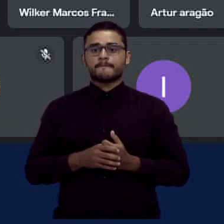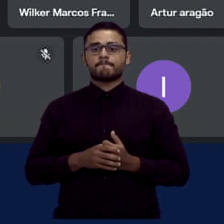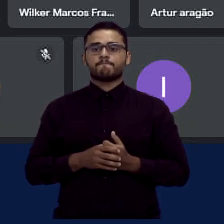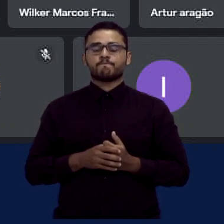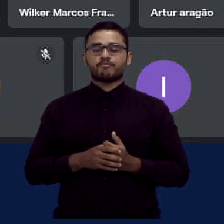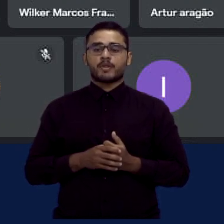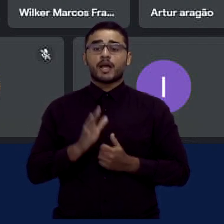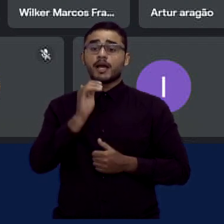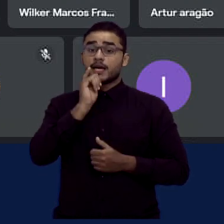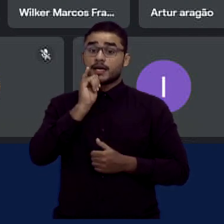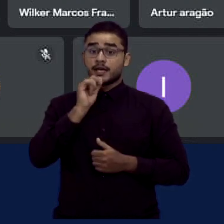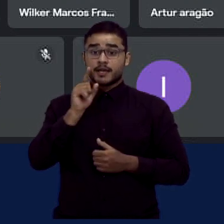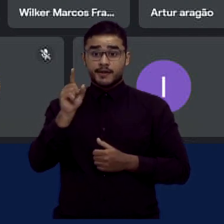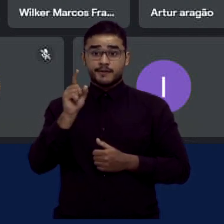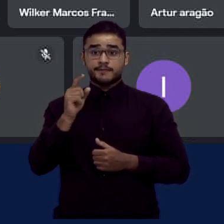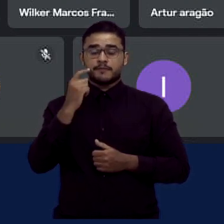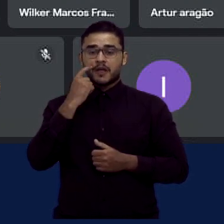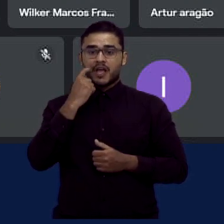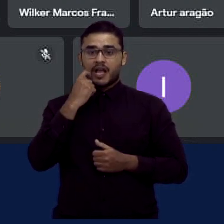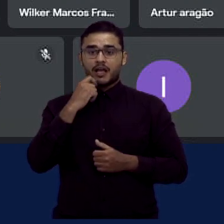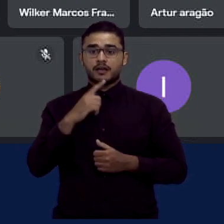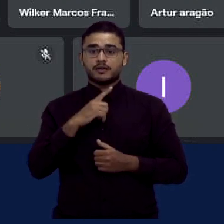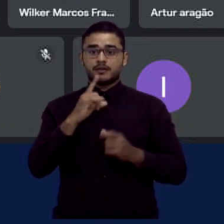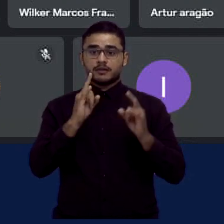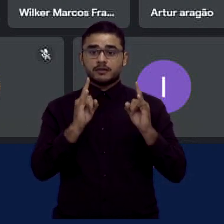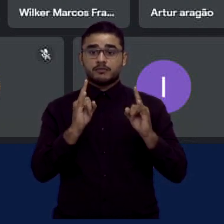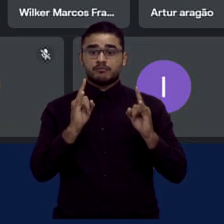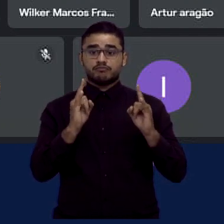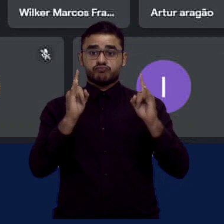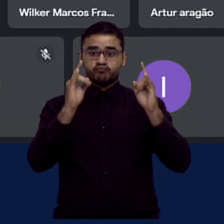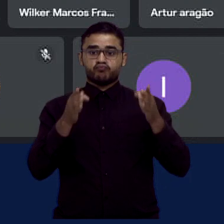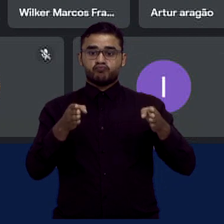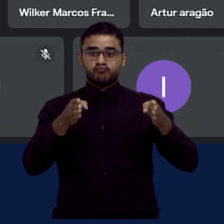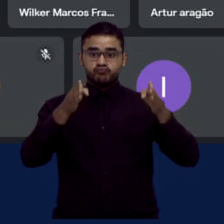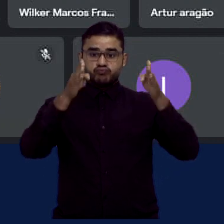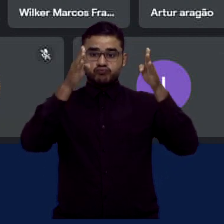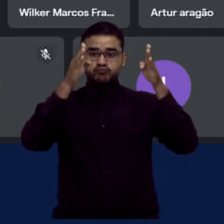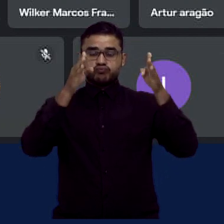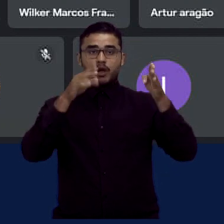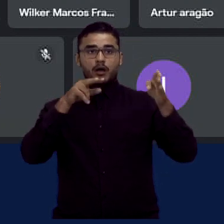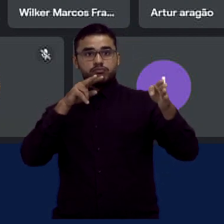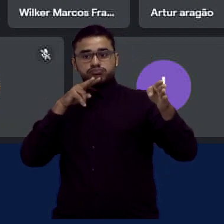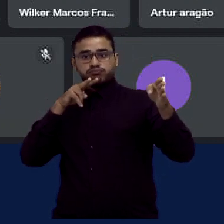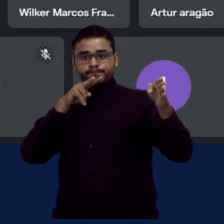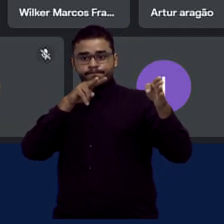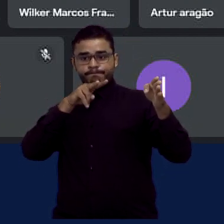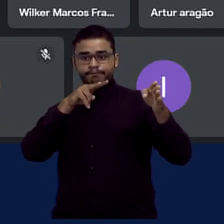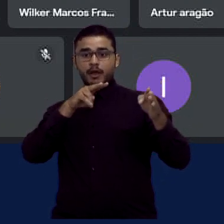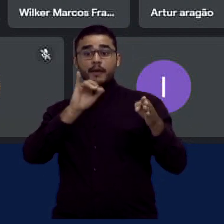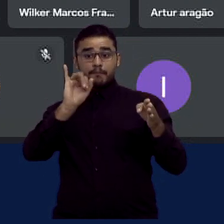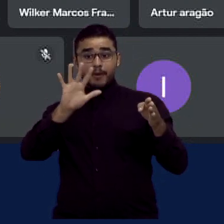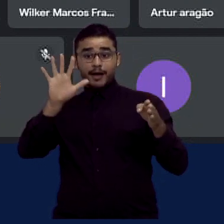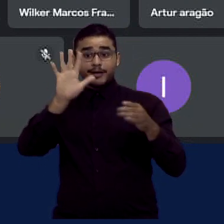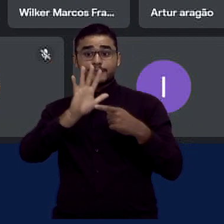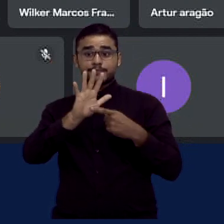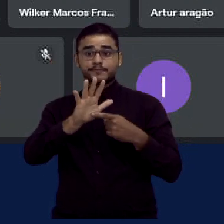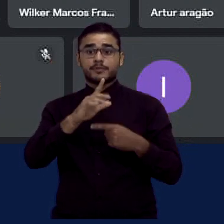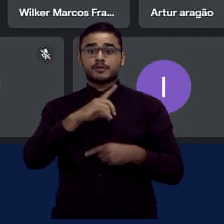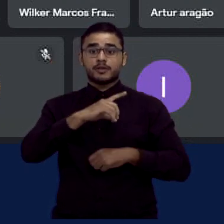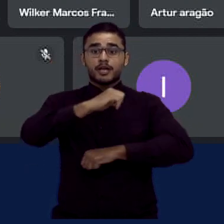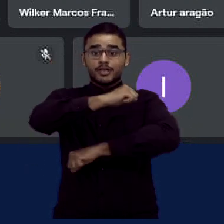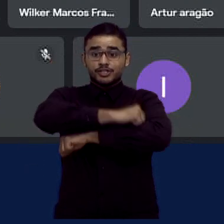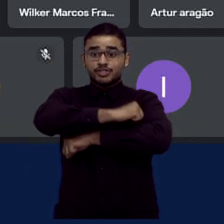o seguinte: você tem um apartamento visto lá de fora. E aí você tem a janela